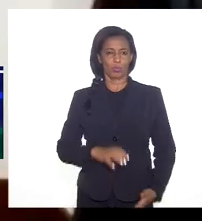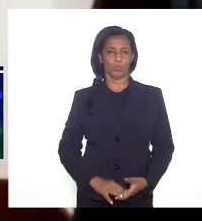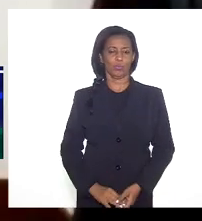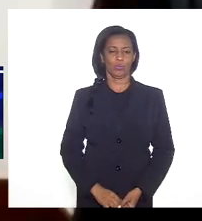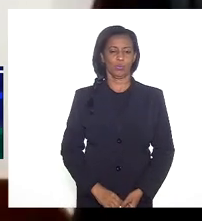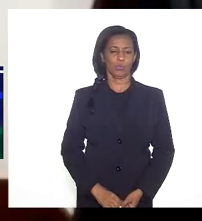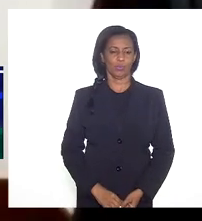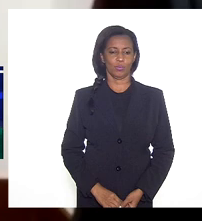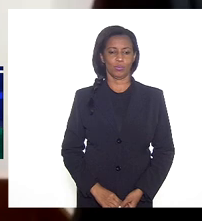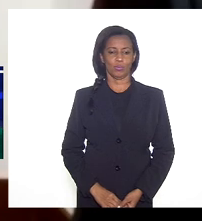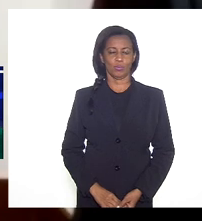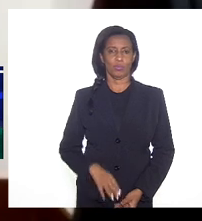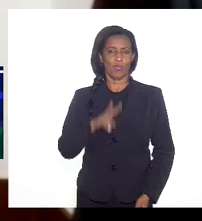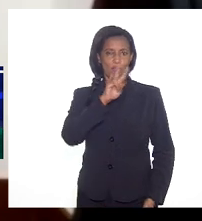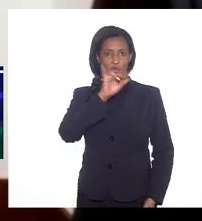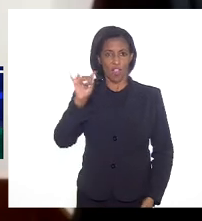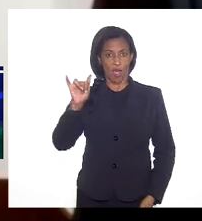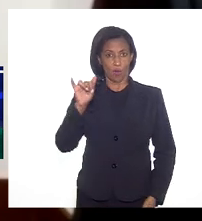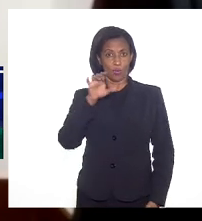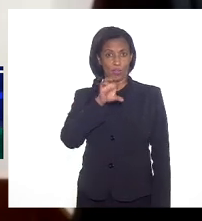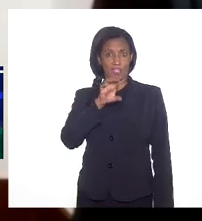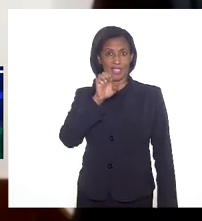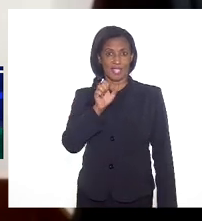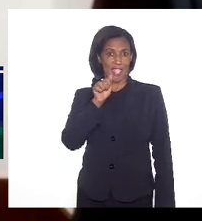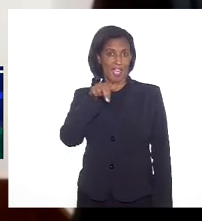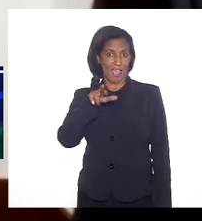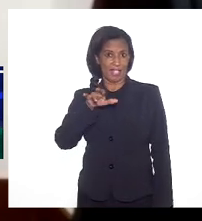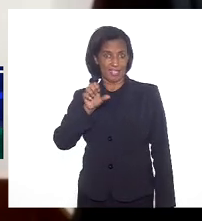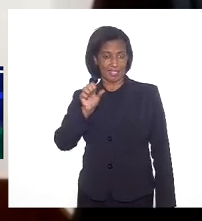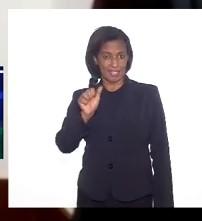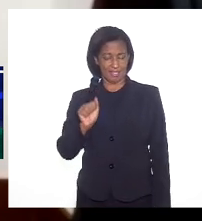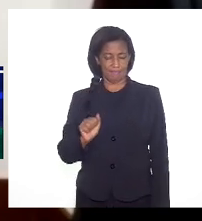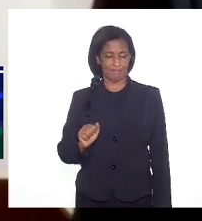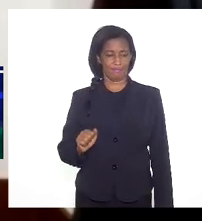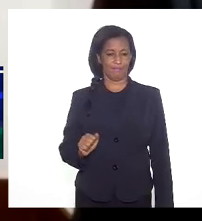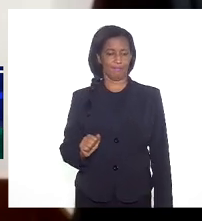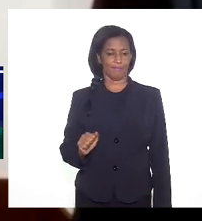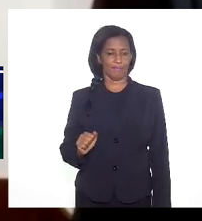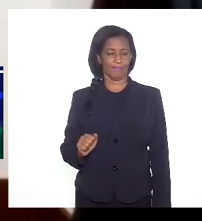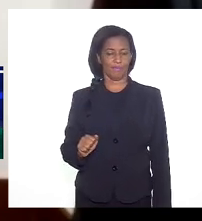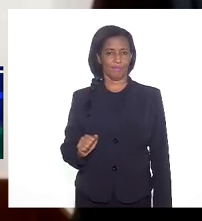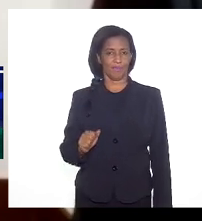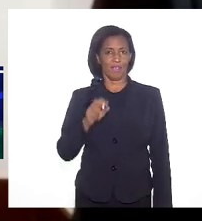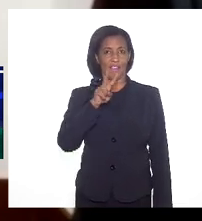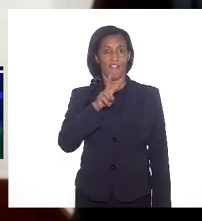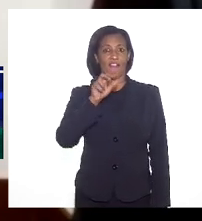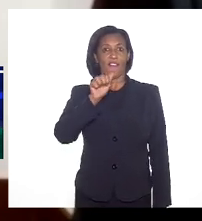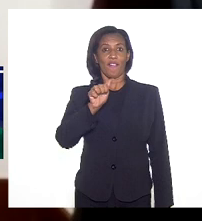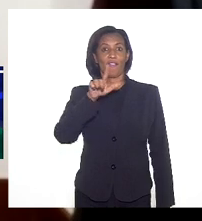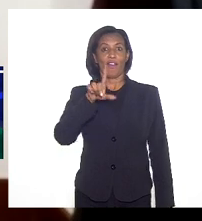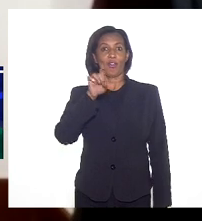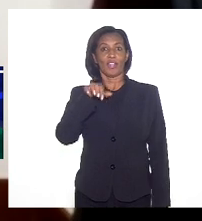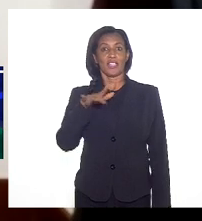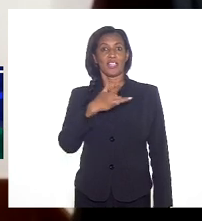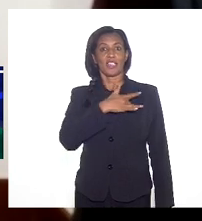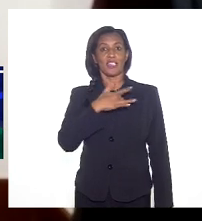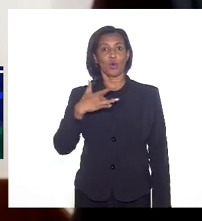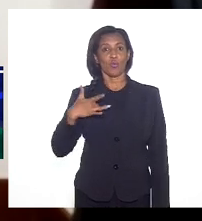deputado Valdo Seasa deputado Valdeci da saúde